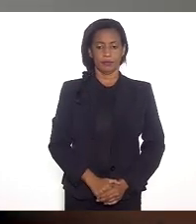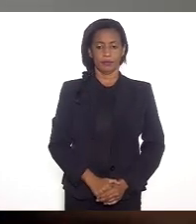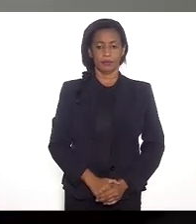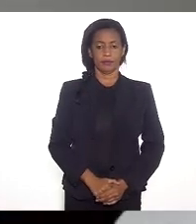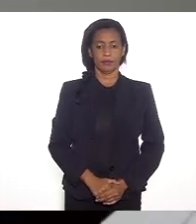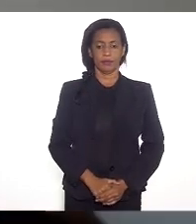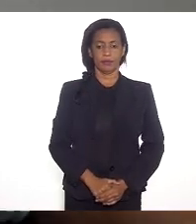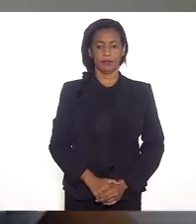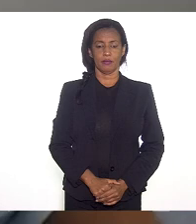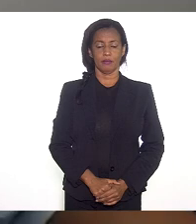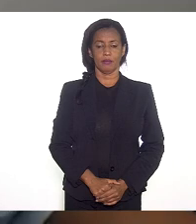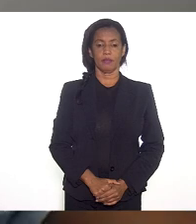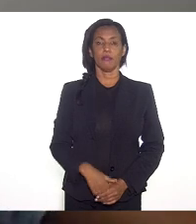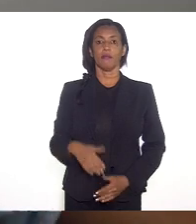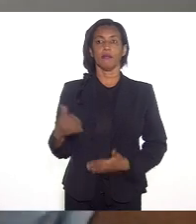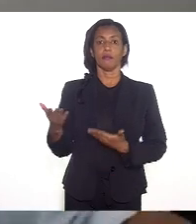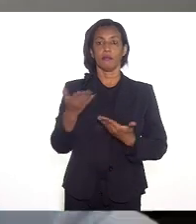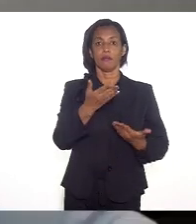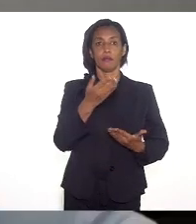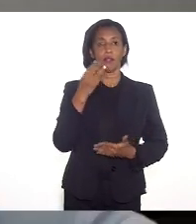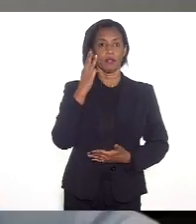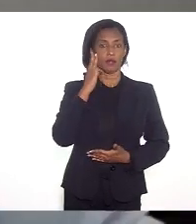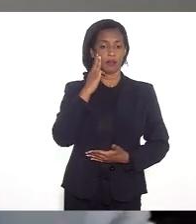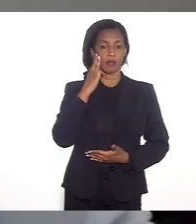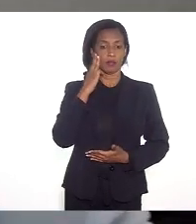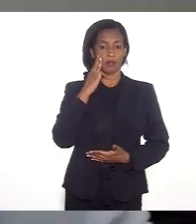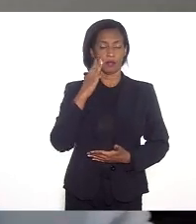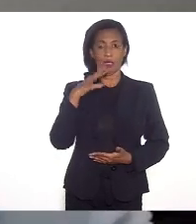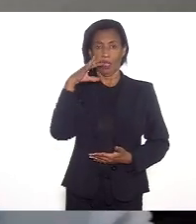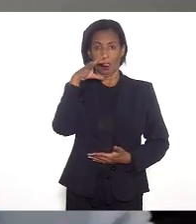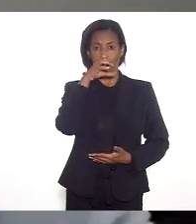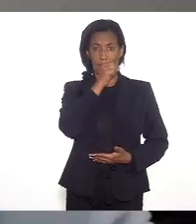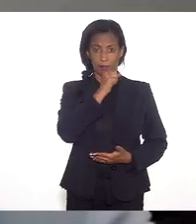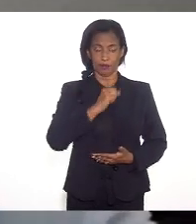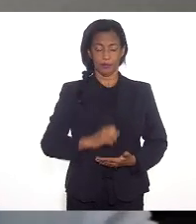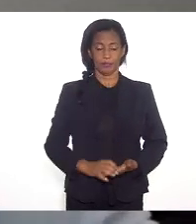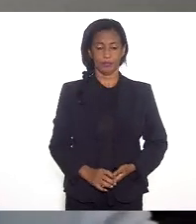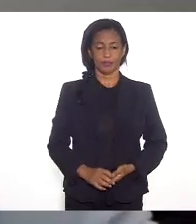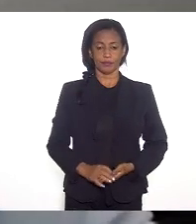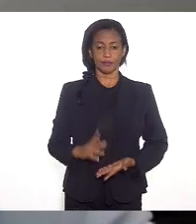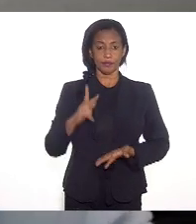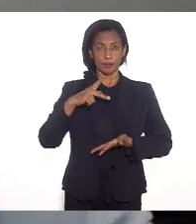Presidente. Deputado Valdec, quer falar? Quero falar rapidamente que, na verdade,